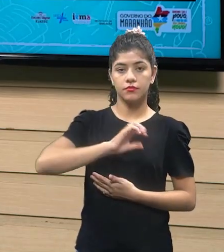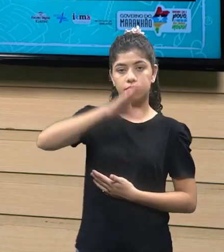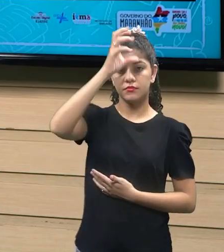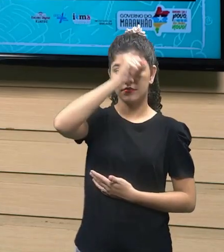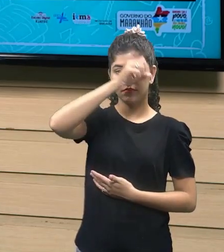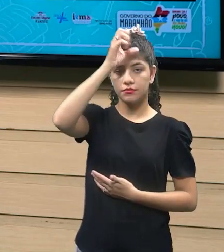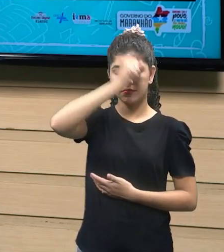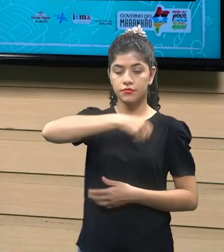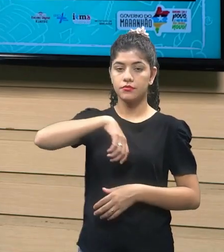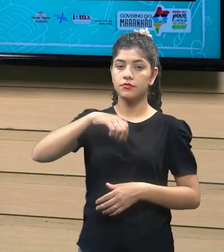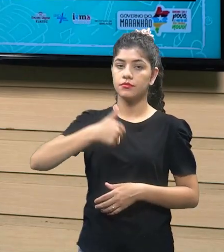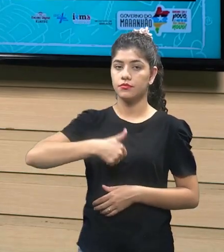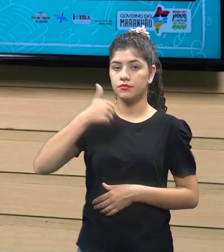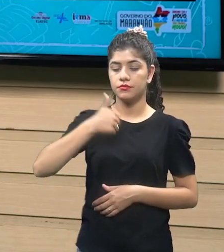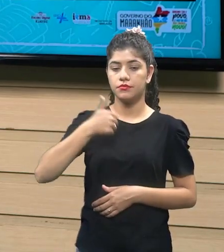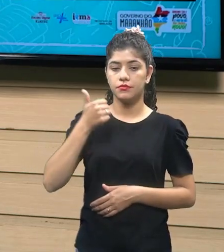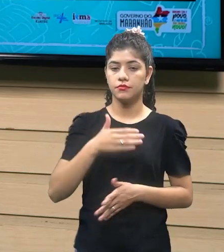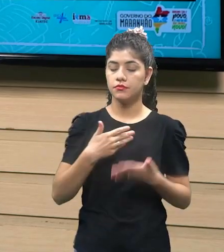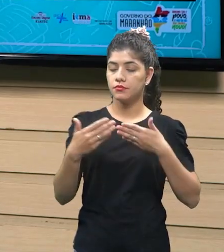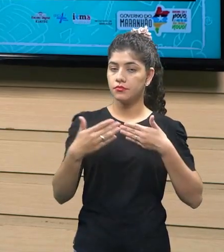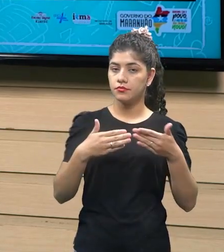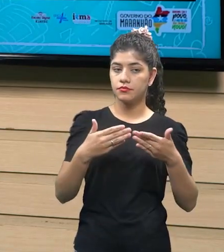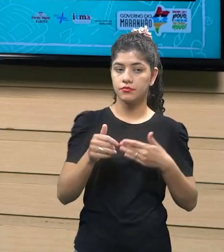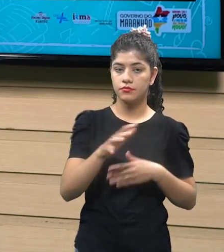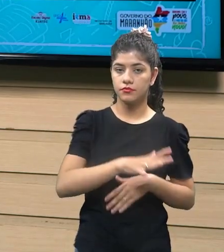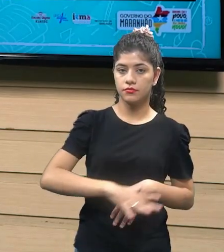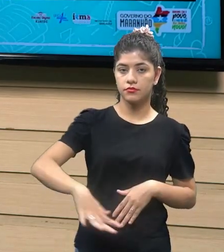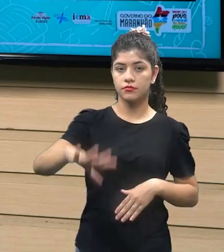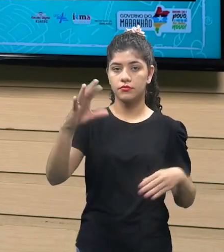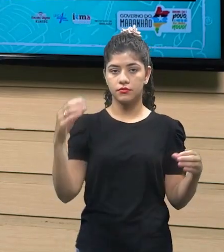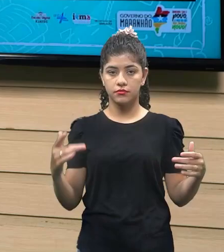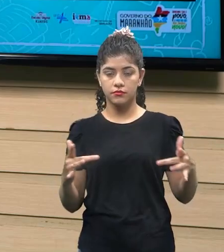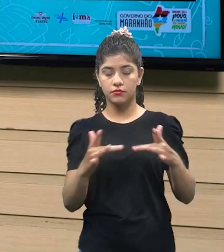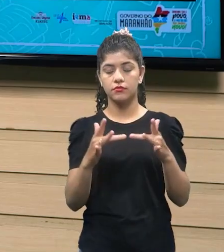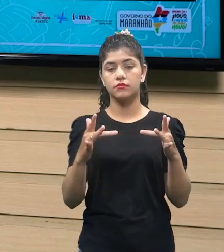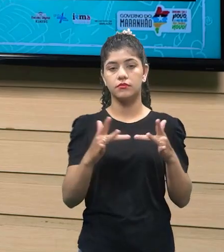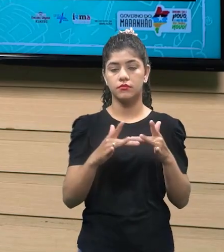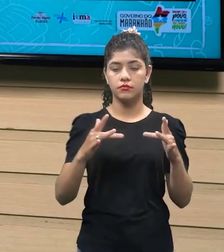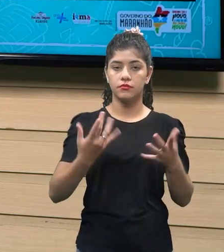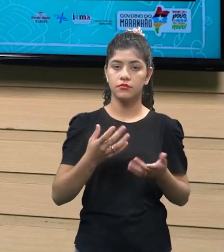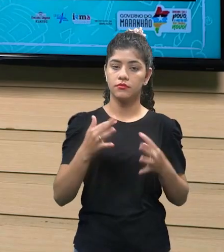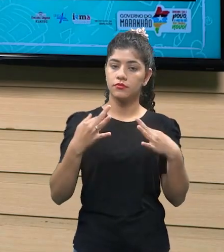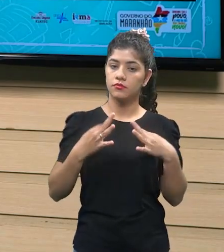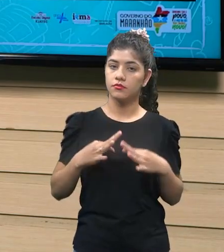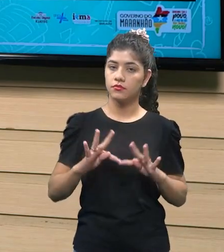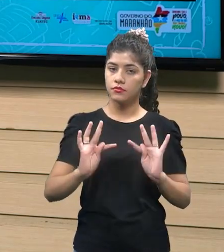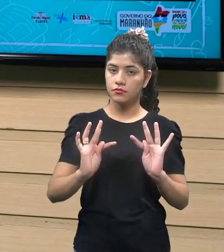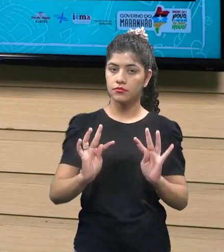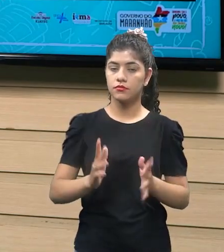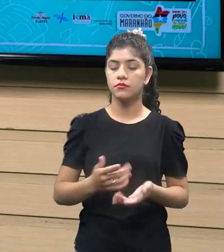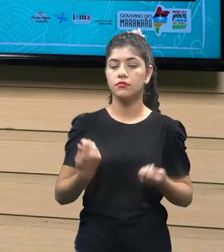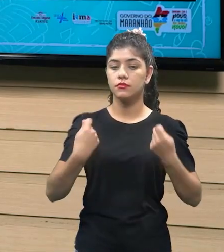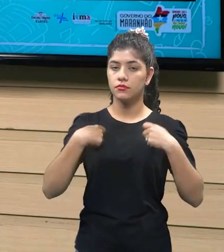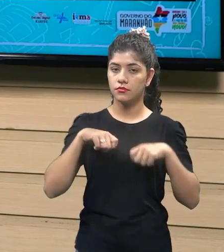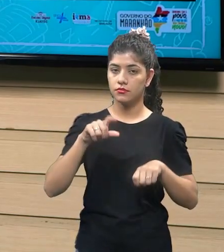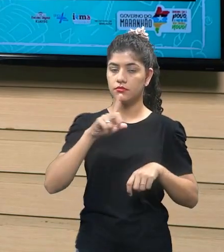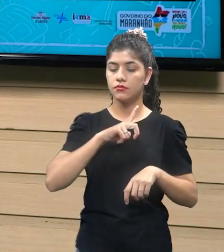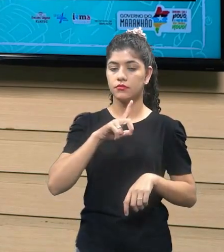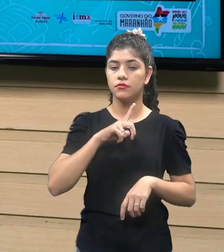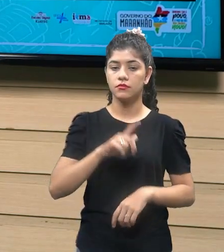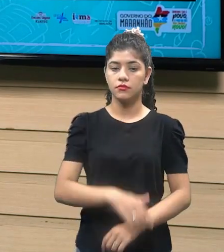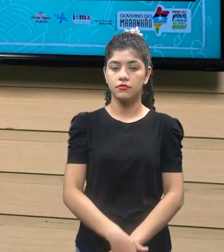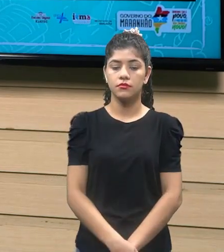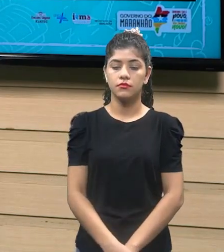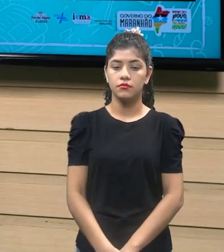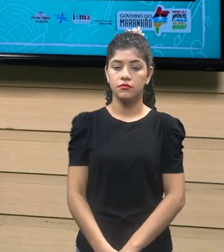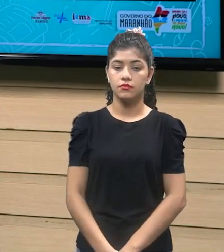tá? Ou qualquer área ligada à tecnologia, que necessite, obviamente, de uma programação.